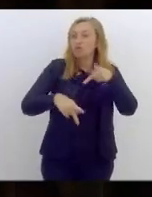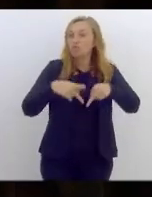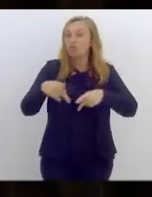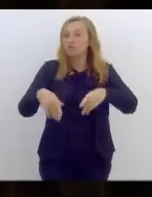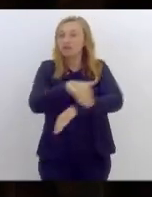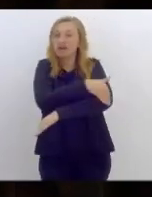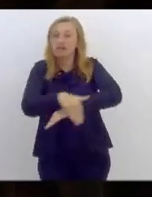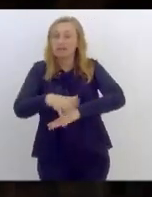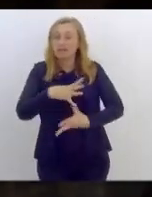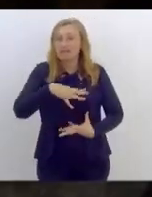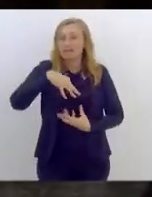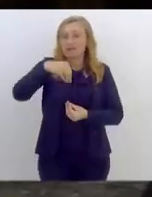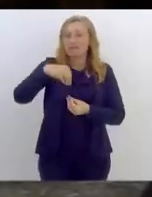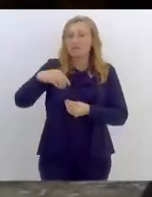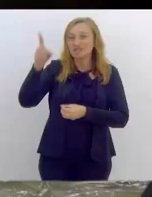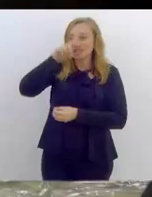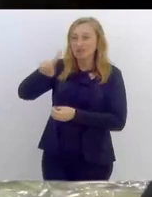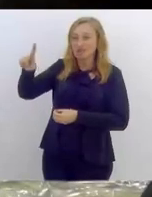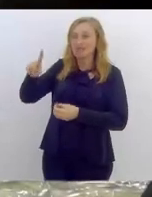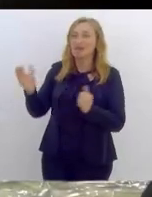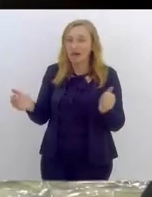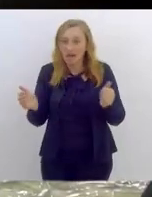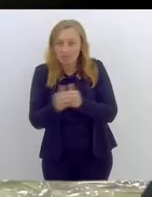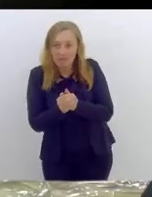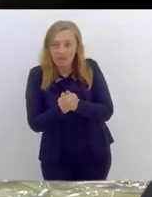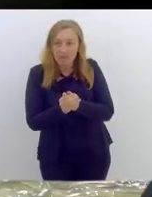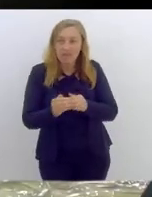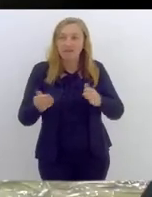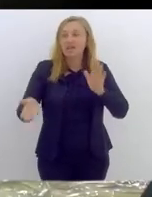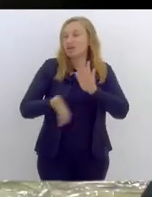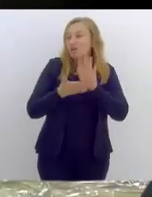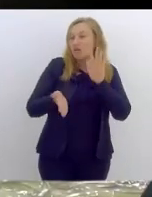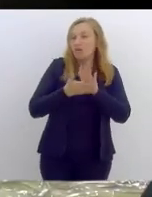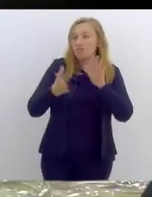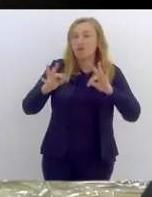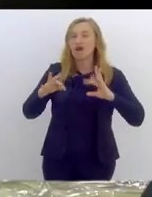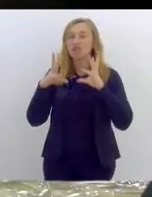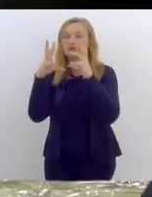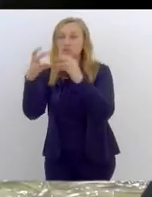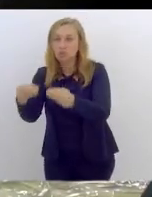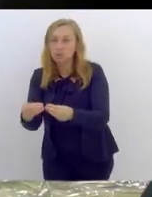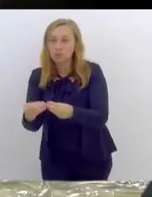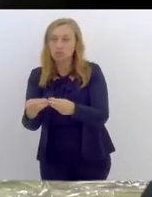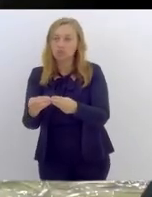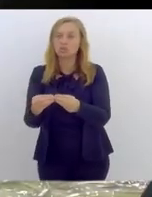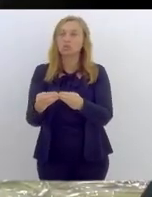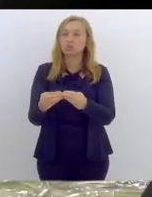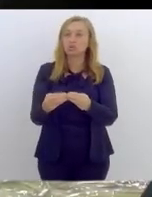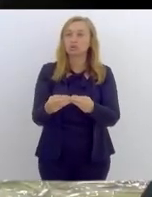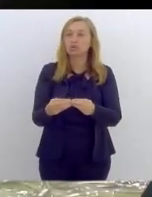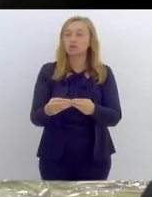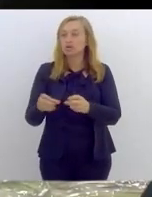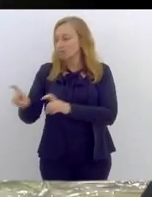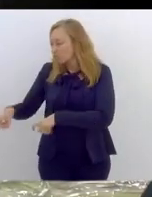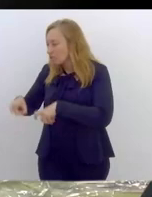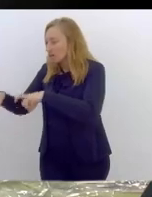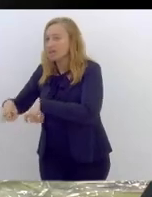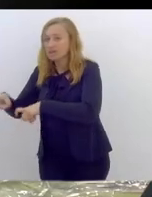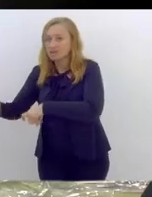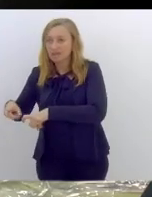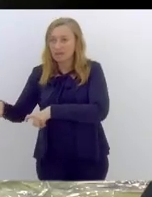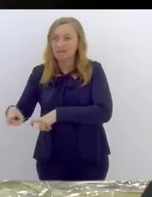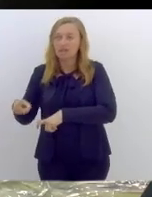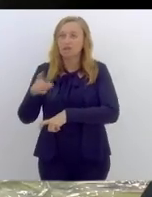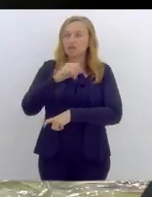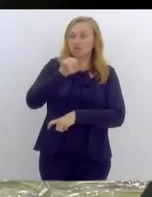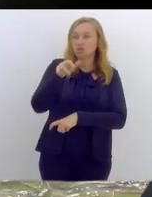Deus, amém. Eu louvo o povo de Angola, de Queto, Jeje e Jexá. Eu louvo o meu Cariri, meu sertão, meu